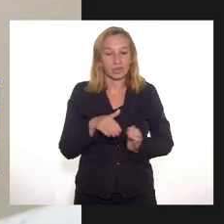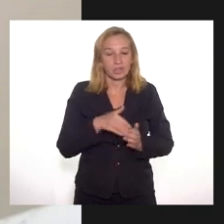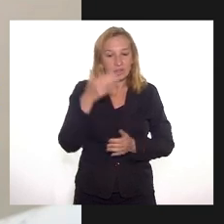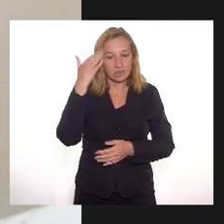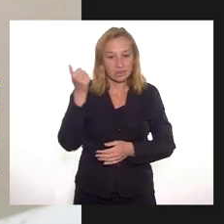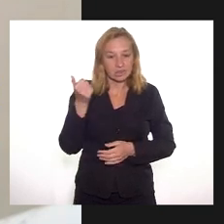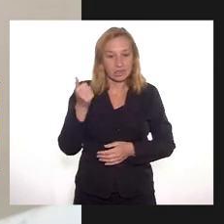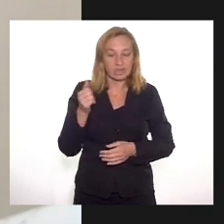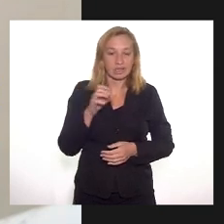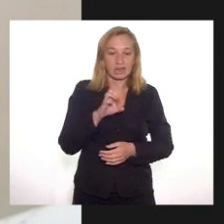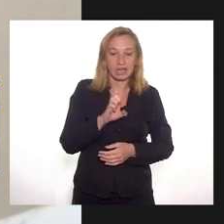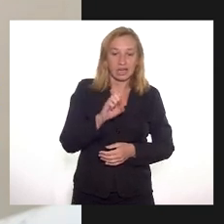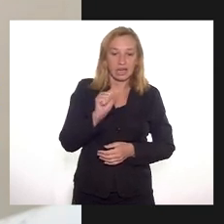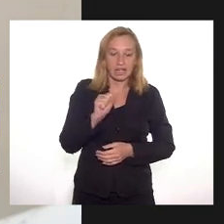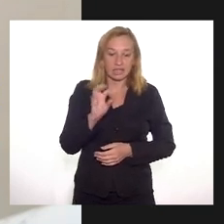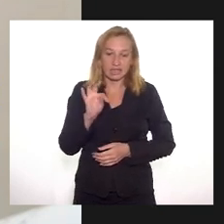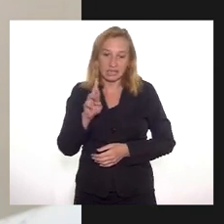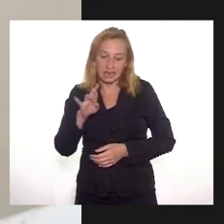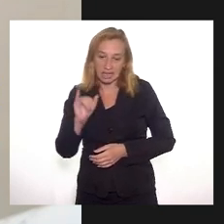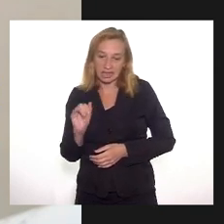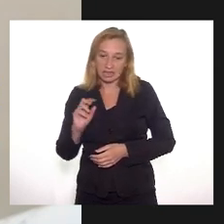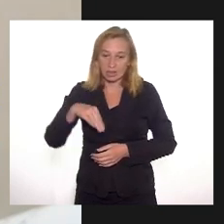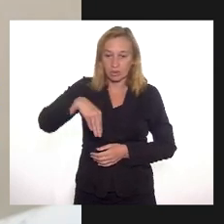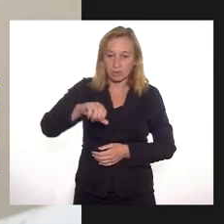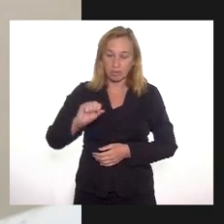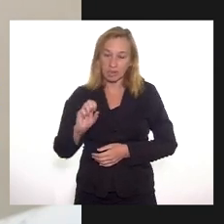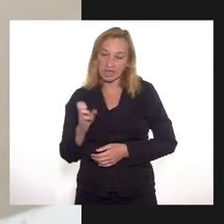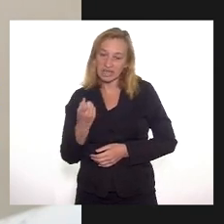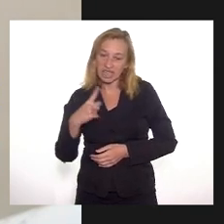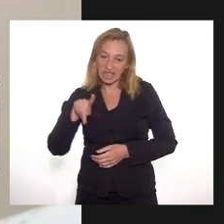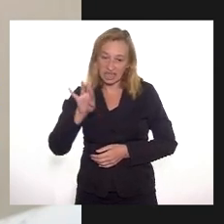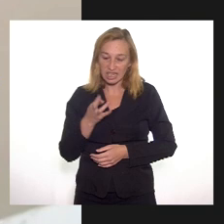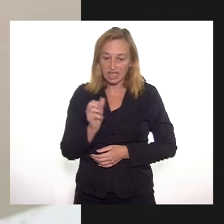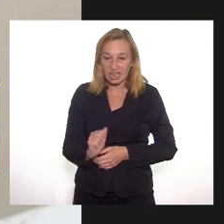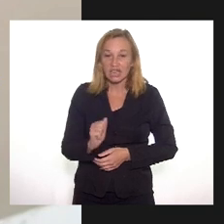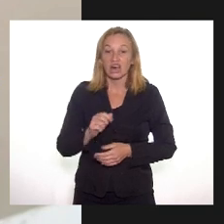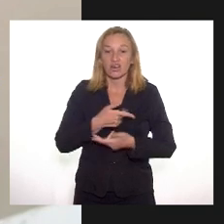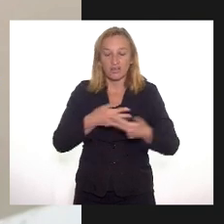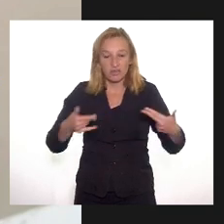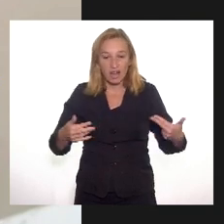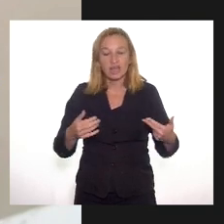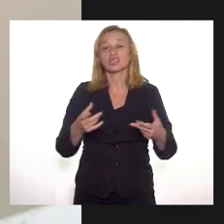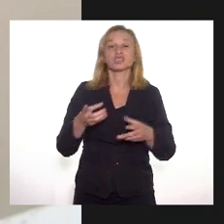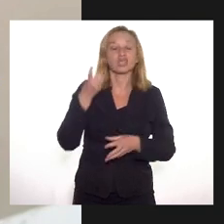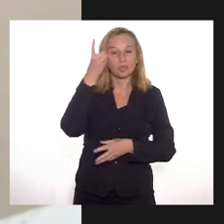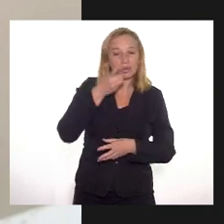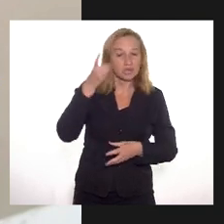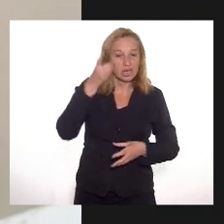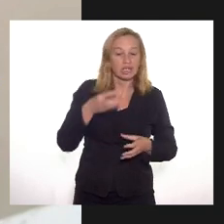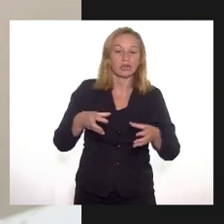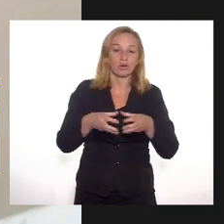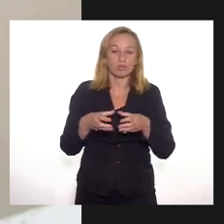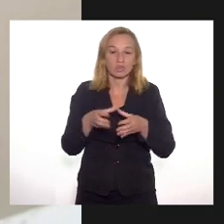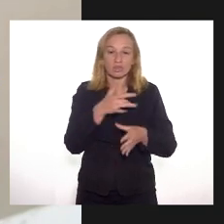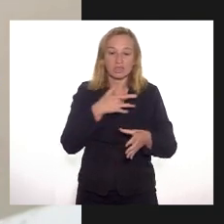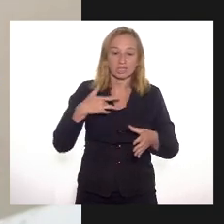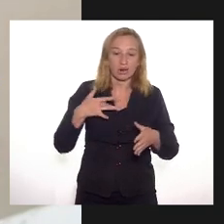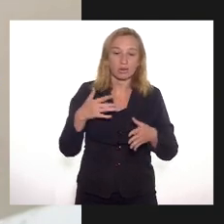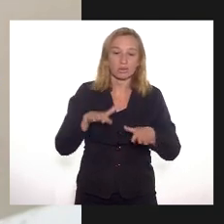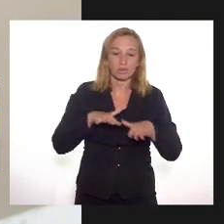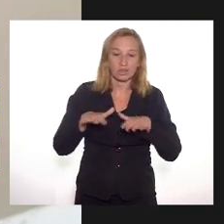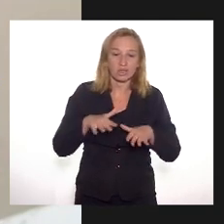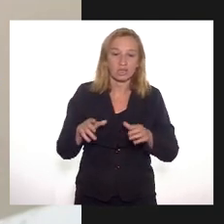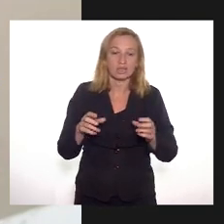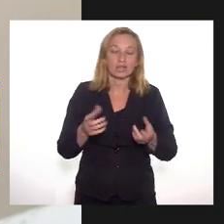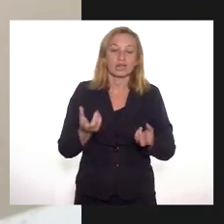na estrada do Mendanha. Então, vários deputados, através da própria Comissão de Saúde, nos mobilizamos em relação a isso. Eu